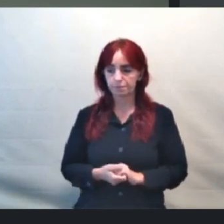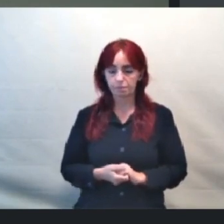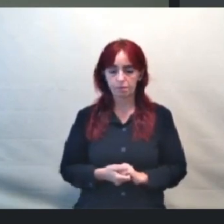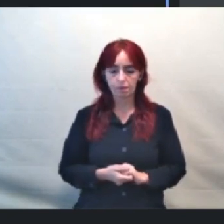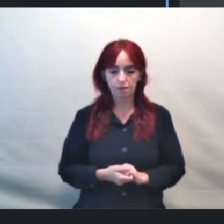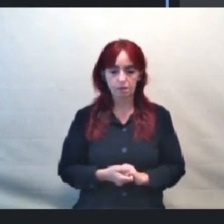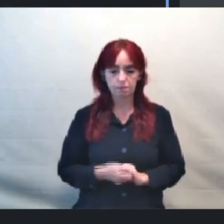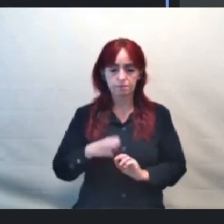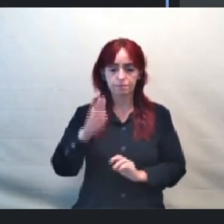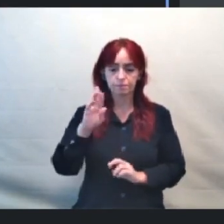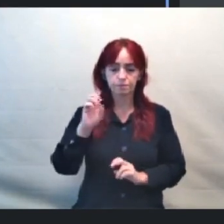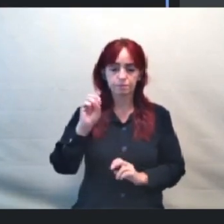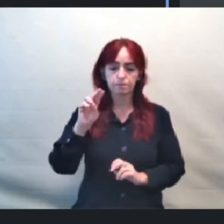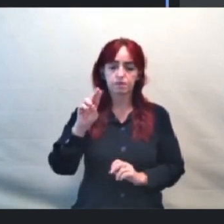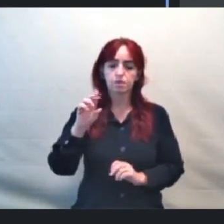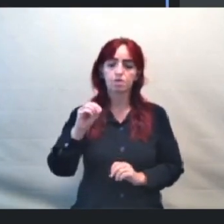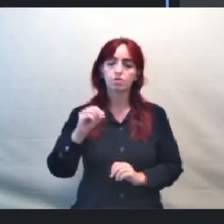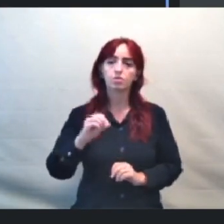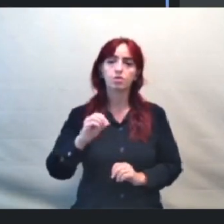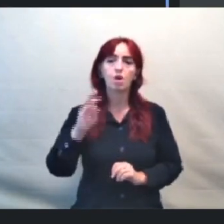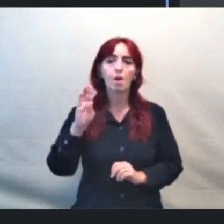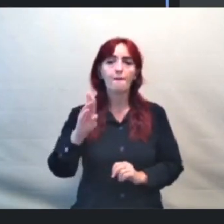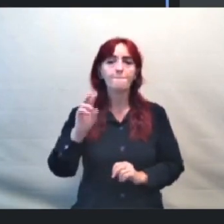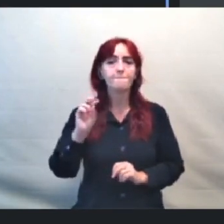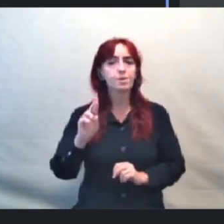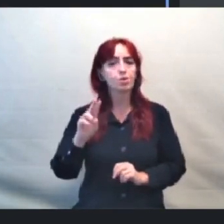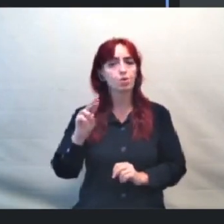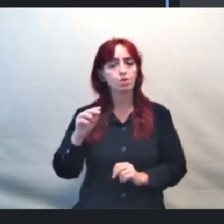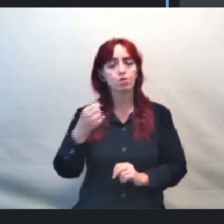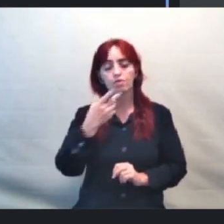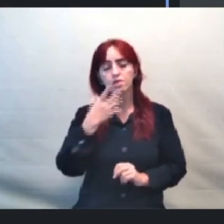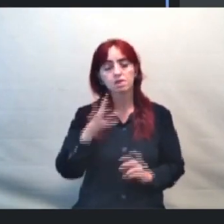Bruno, eu acho que você resumiu bem assim,